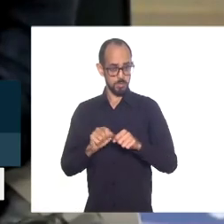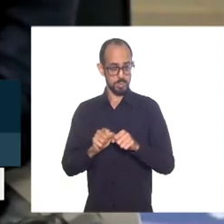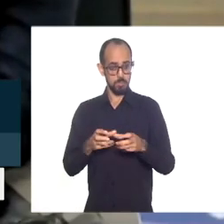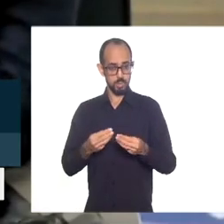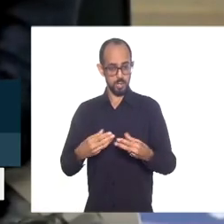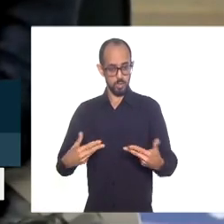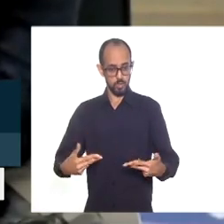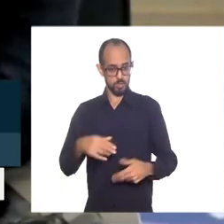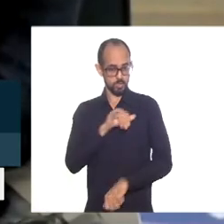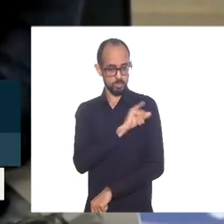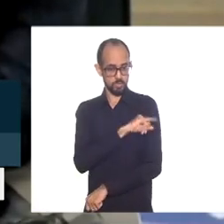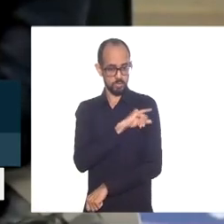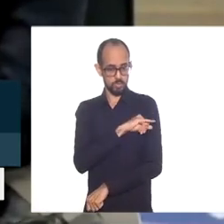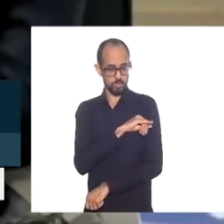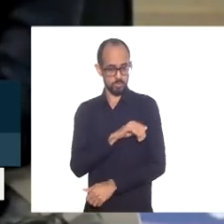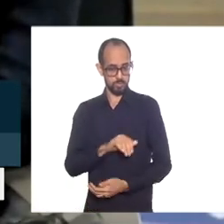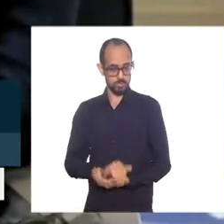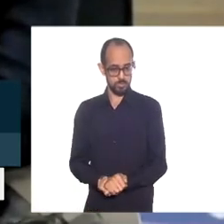André Siliano falou,